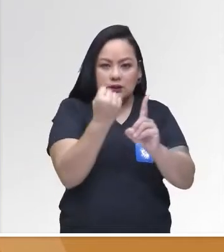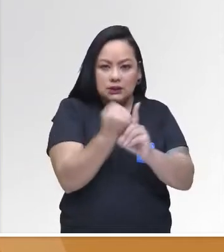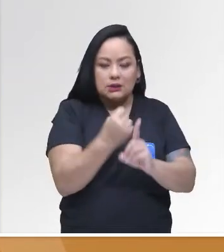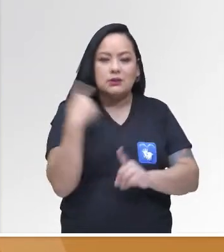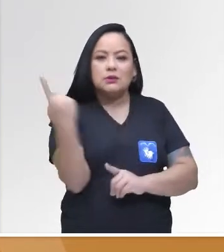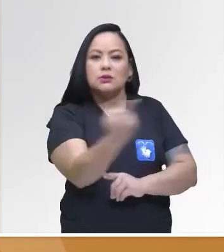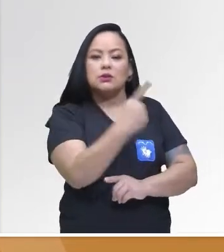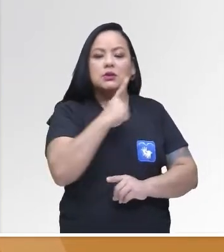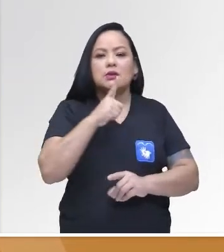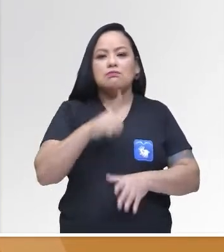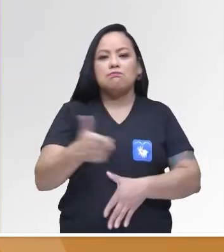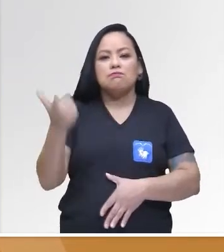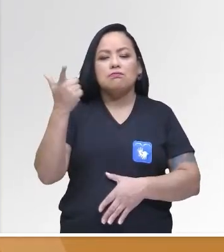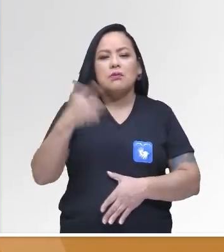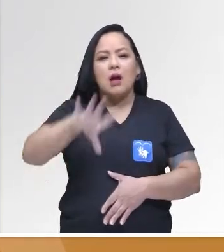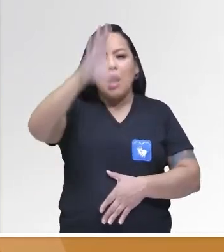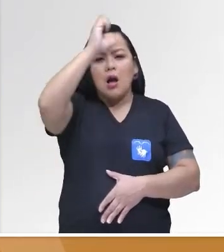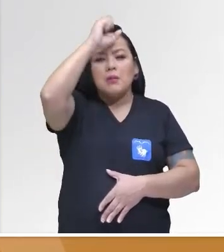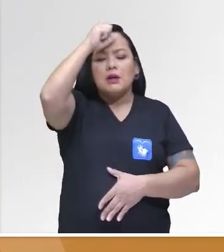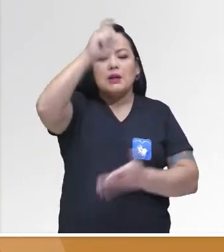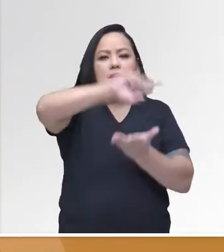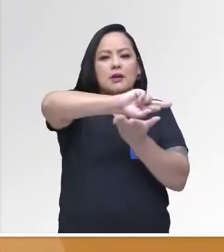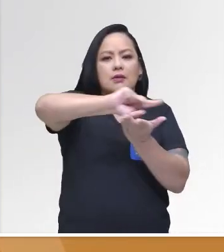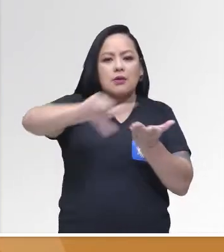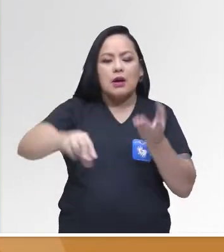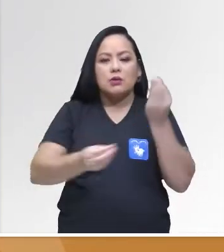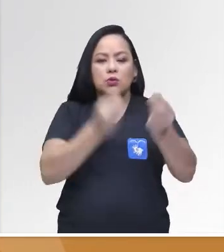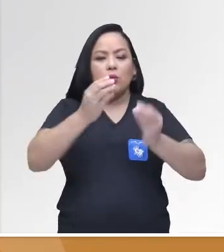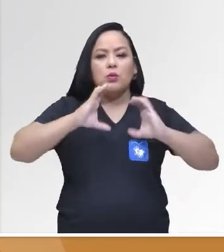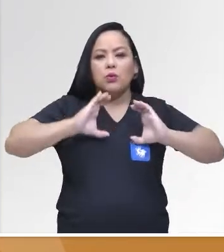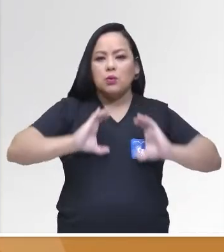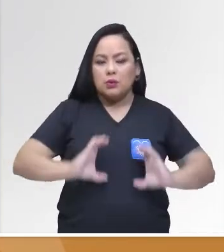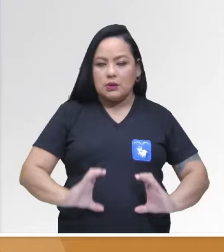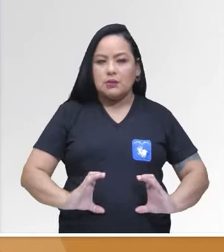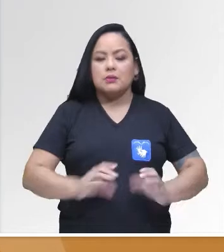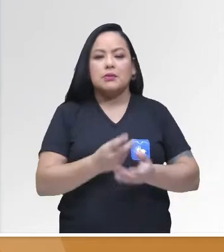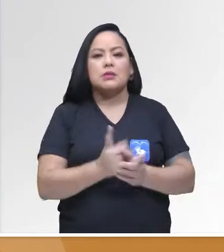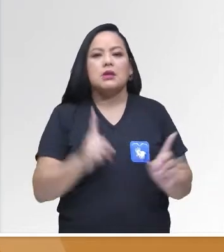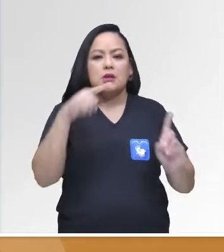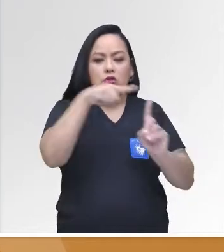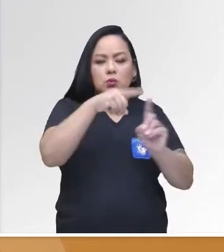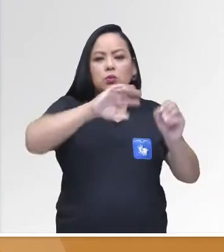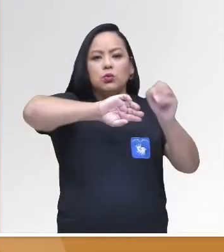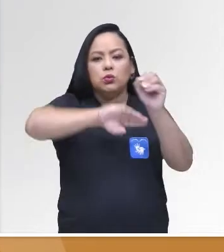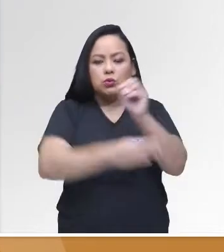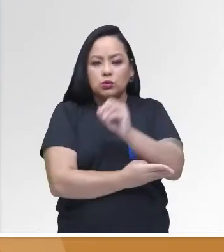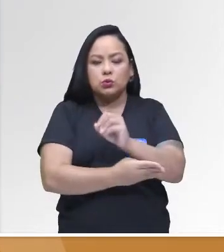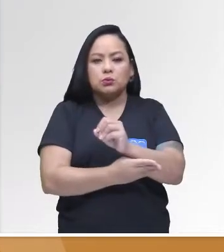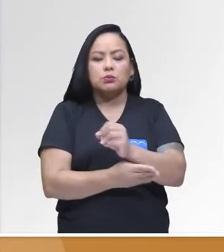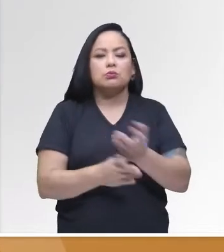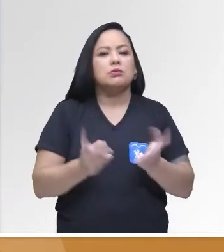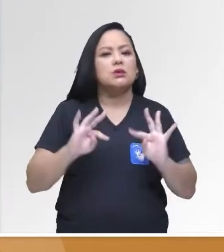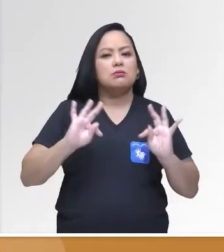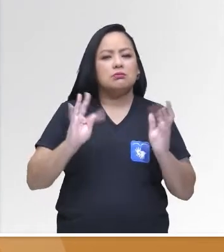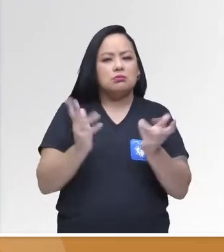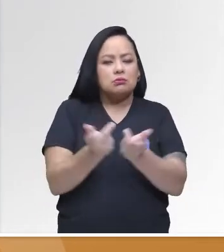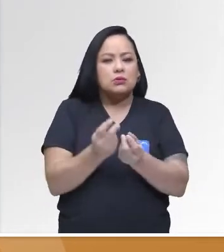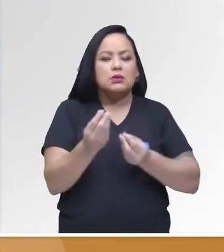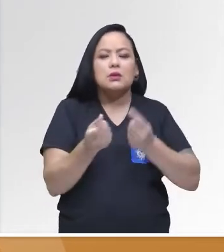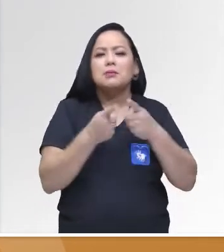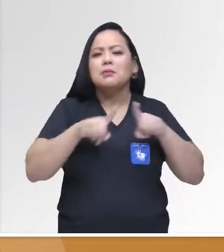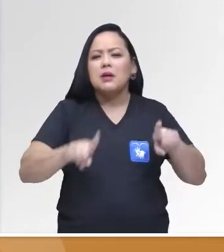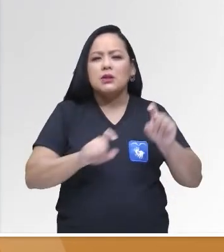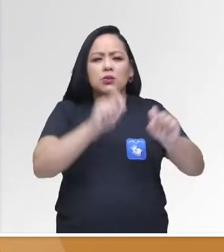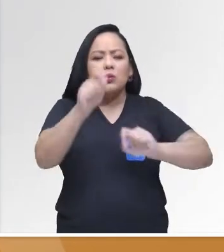que nós adquirimos vários tipos de comportamentos, de costumes e de hábitos. Mas o que é